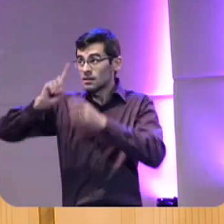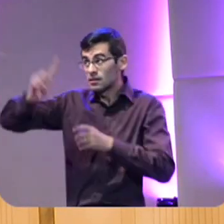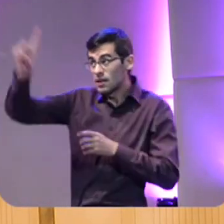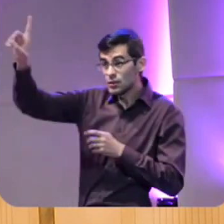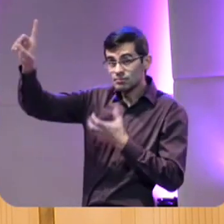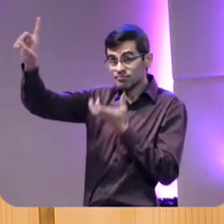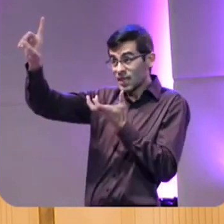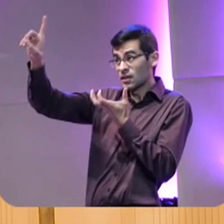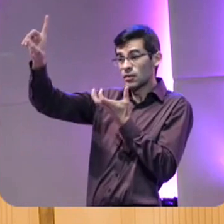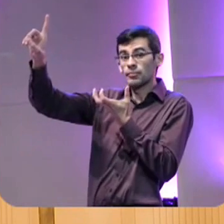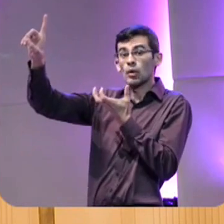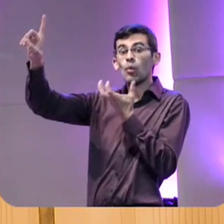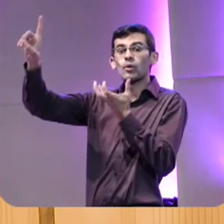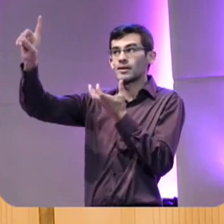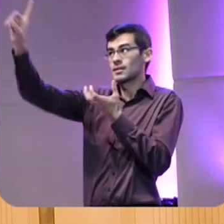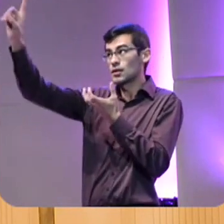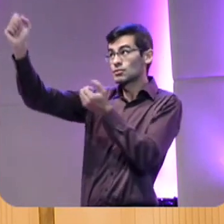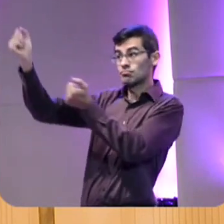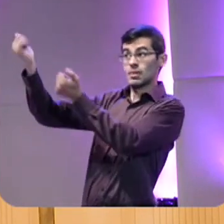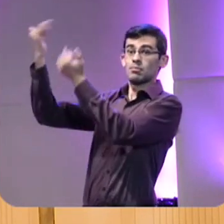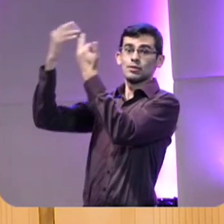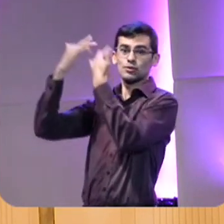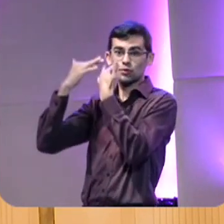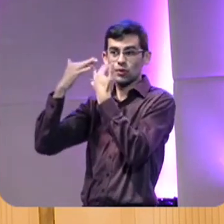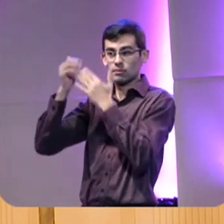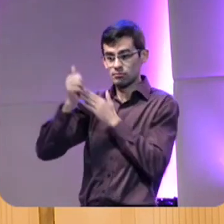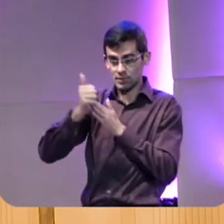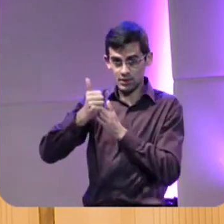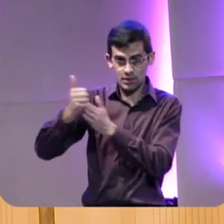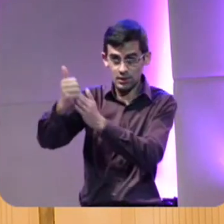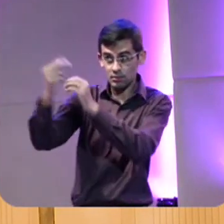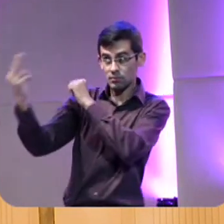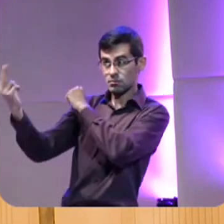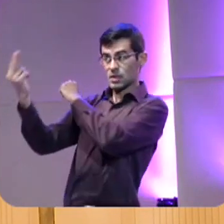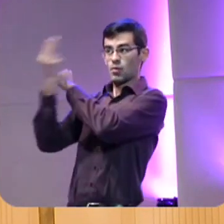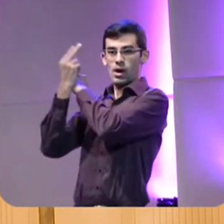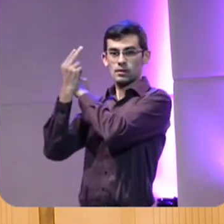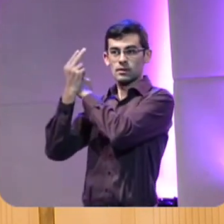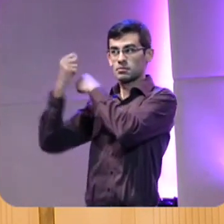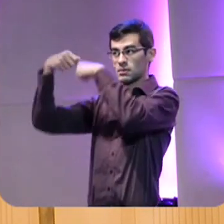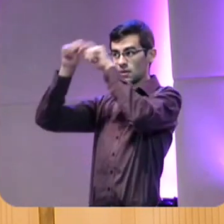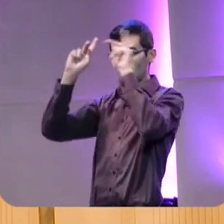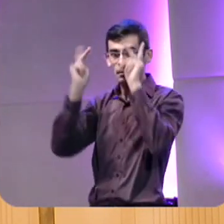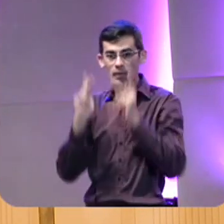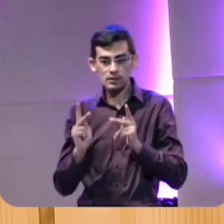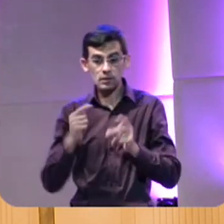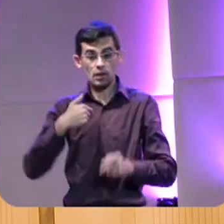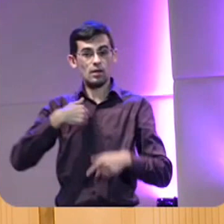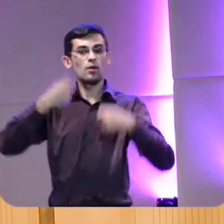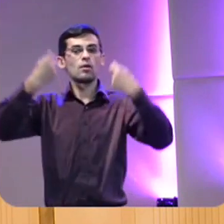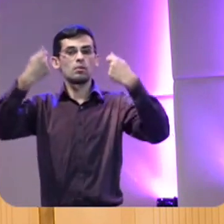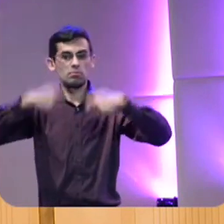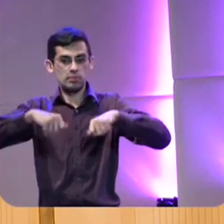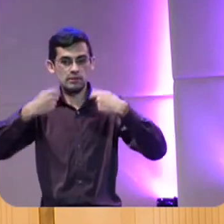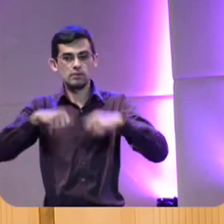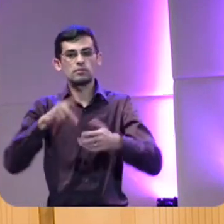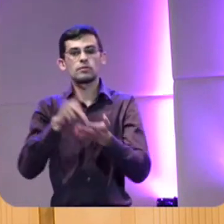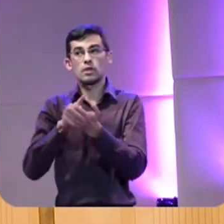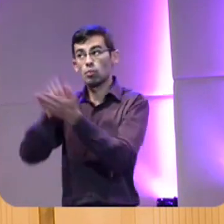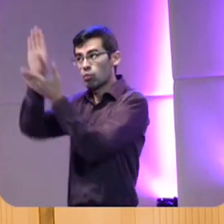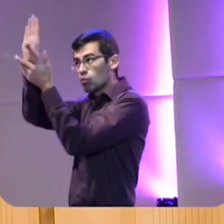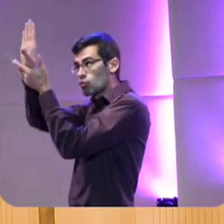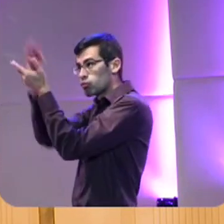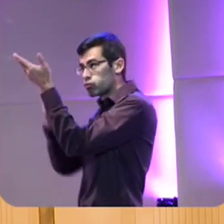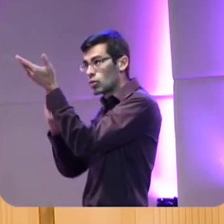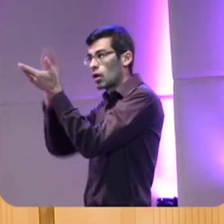eu quero que esse Deus me abençoe, me guie, me guarde, seja minha paz. Eu preciso adotar o manual de